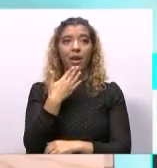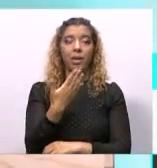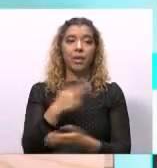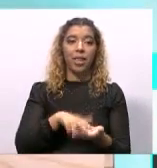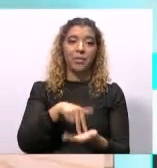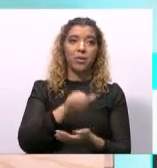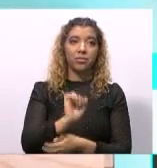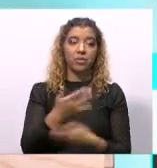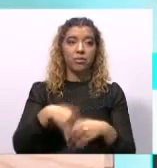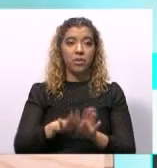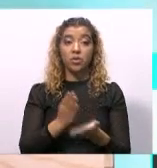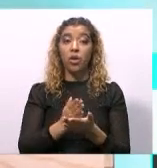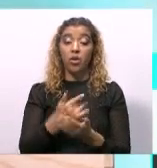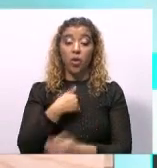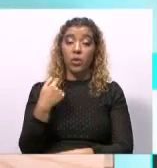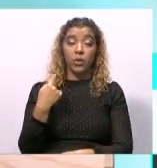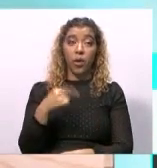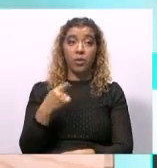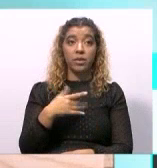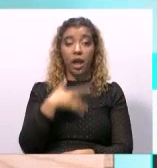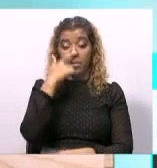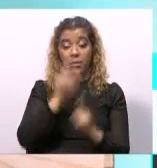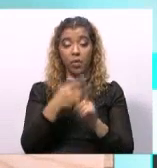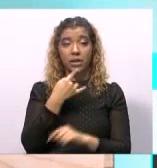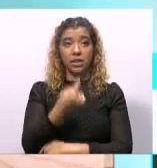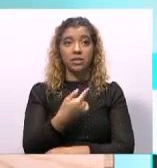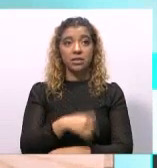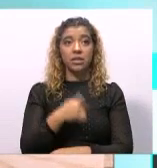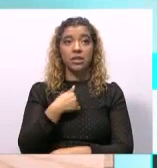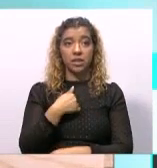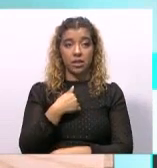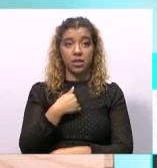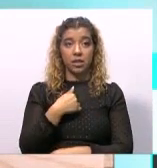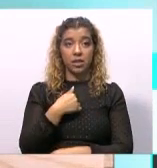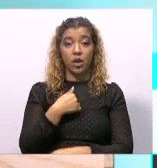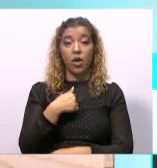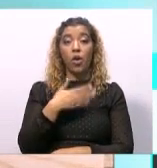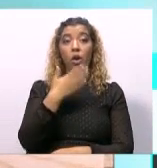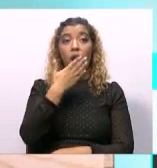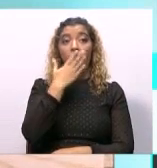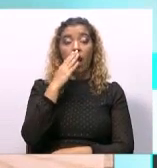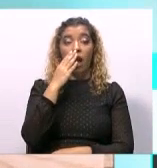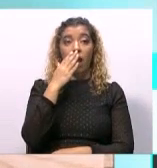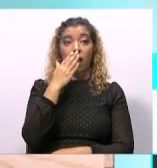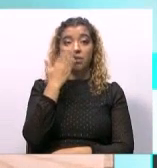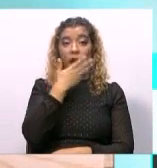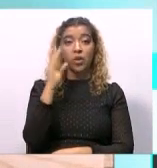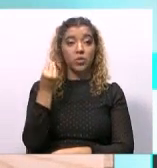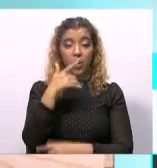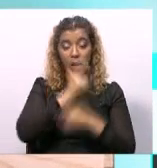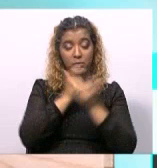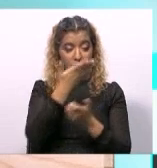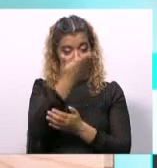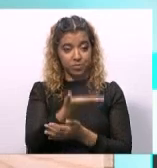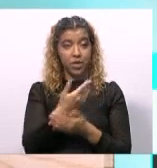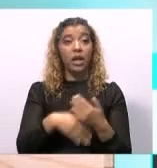a sua disponibilidade, mas não sou a única. Recebemos aqui um e-mail que diz o seguinte: muito boa tarde a todos, sou aluno da doutora Liliana Santos e gostaria de lhe dar os parabéns, não só